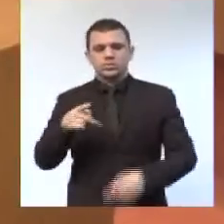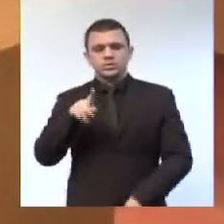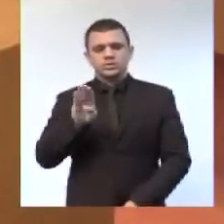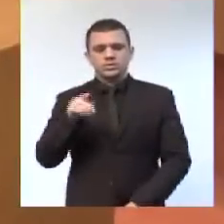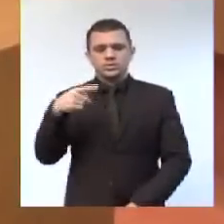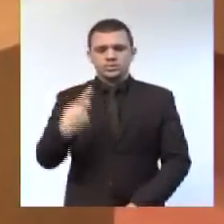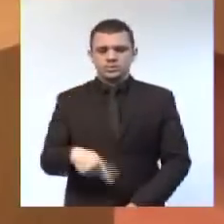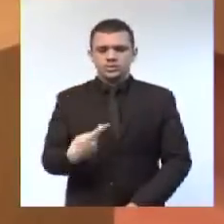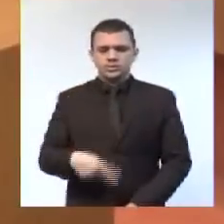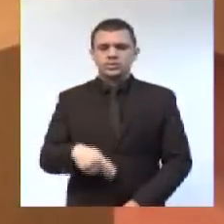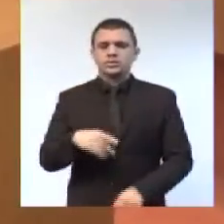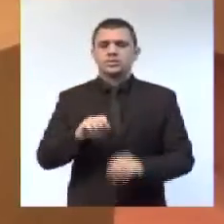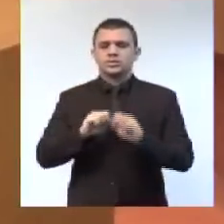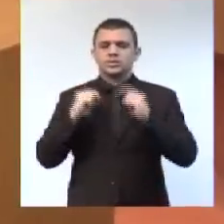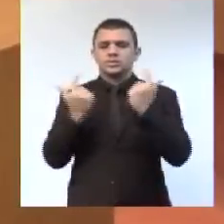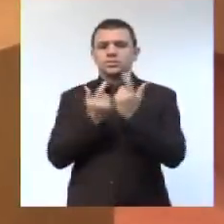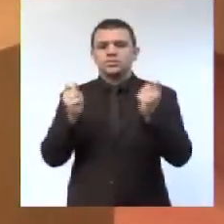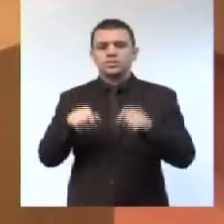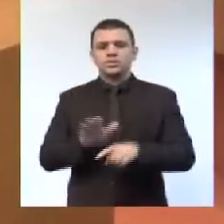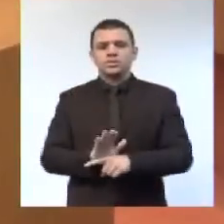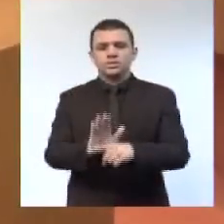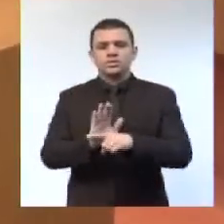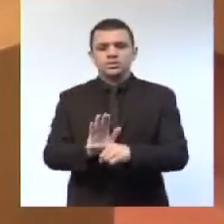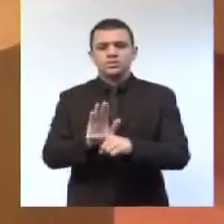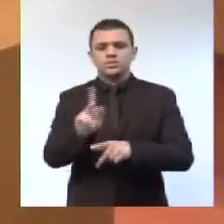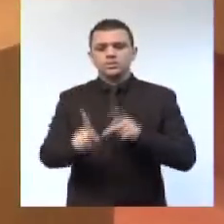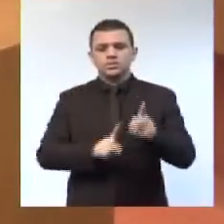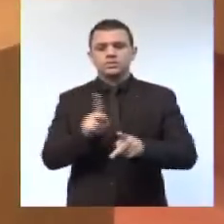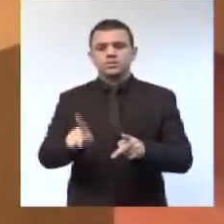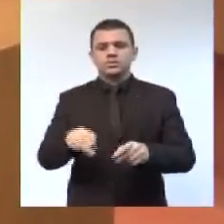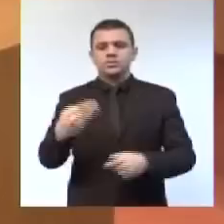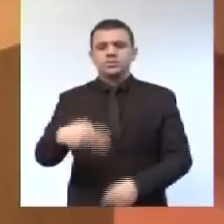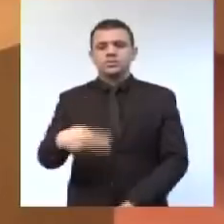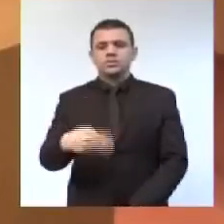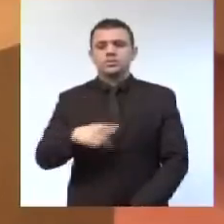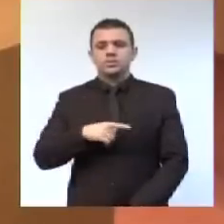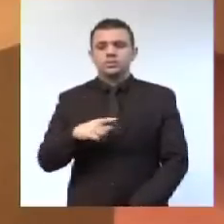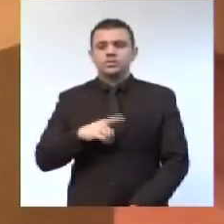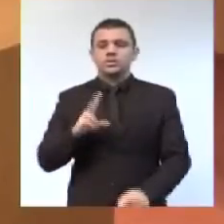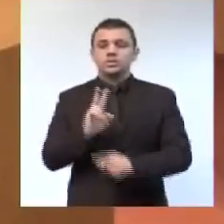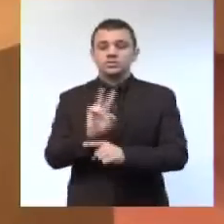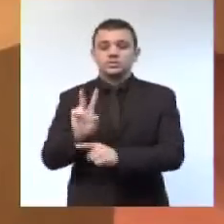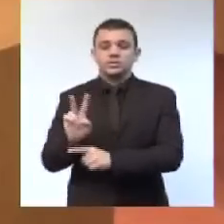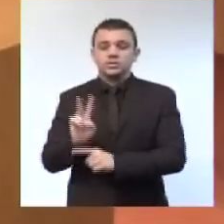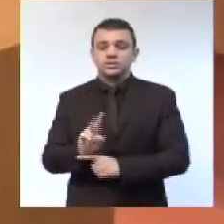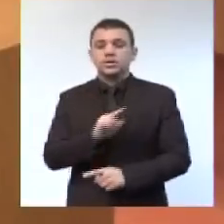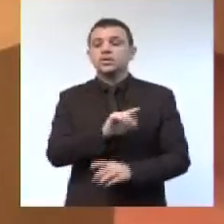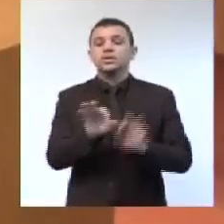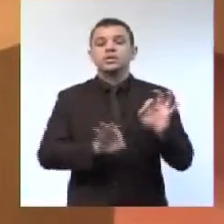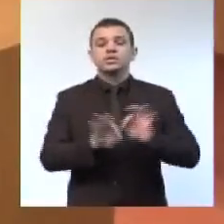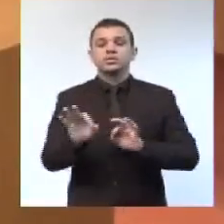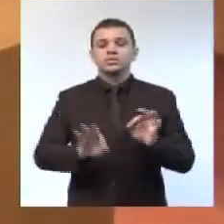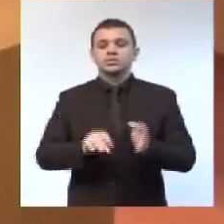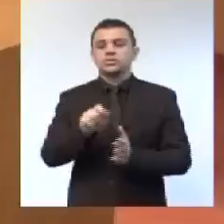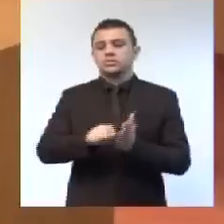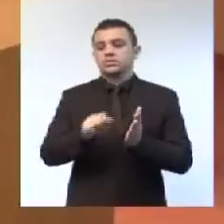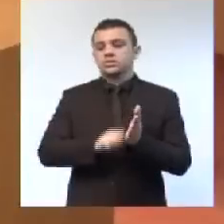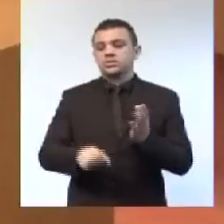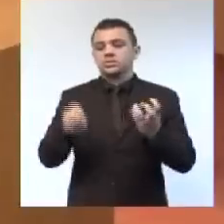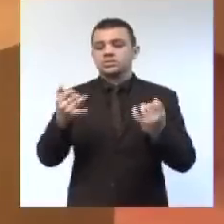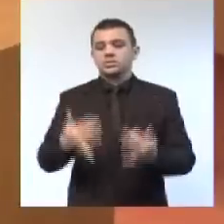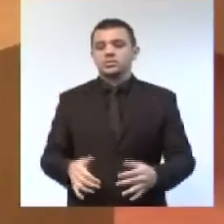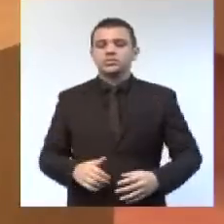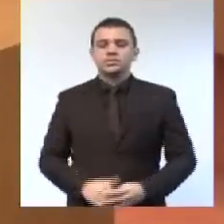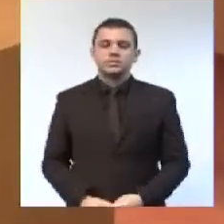gente possa dar a cada dia esperança para o povo do Maranhão. E ela faz uma nota dizendo a seguinte coisa: além de ter que percorrer um